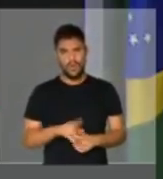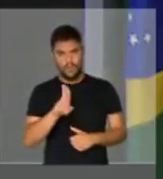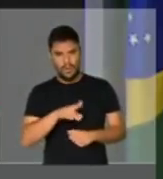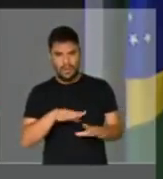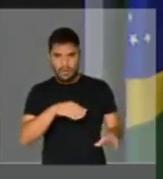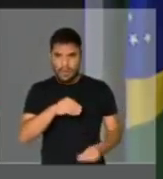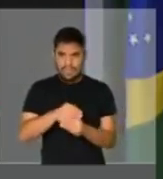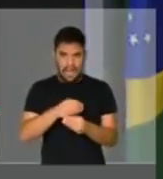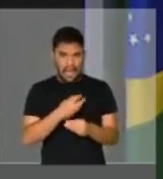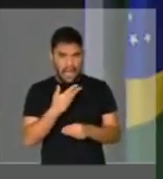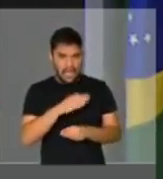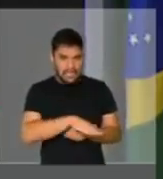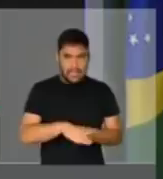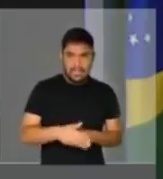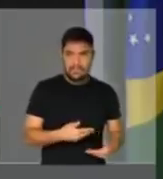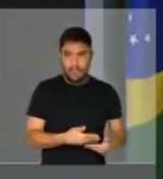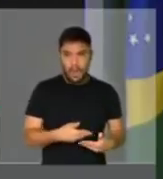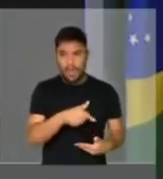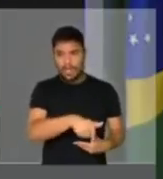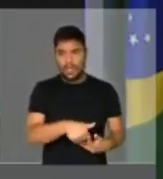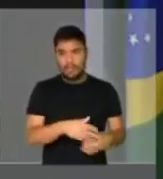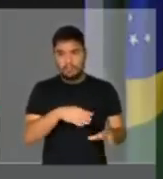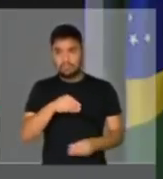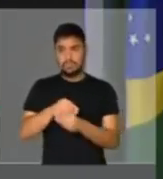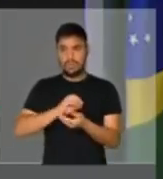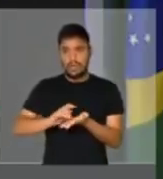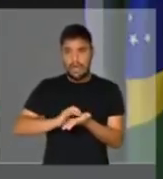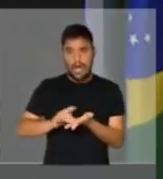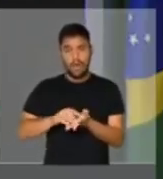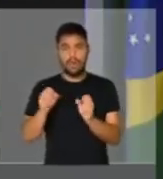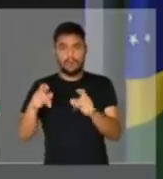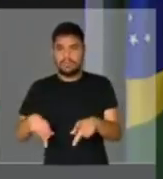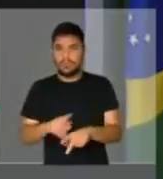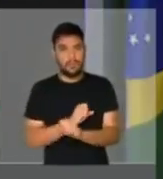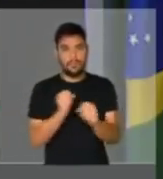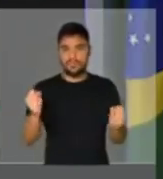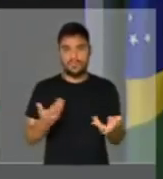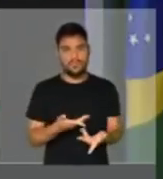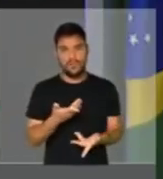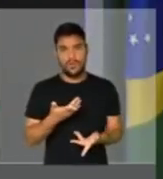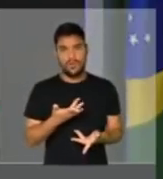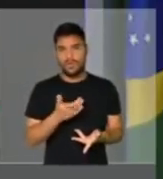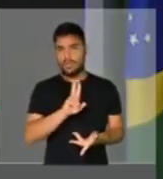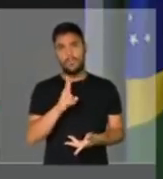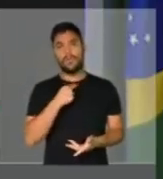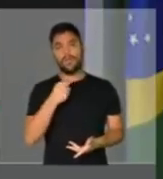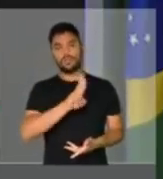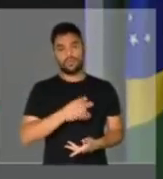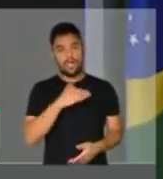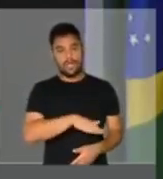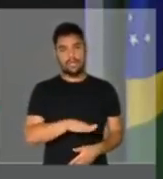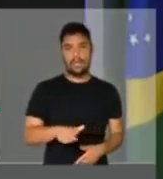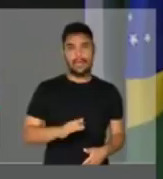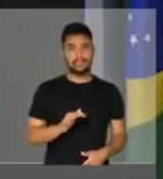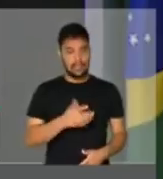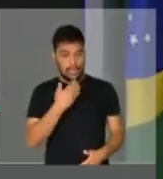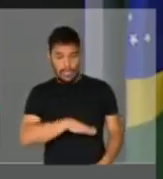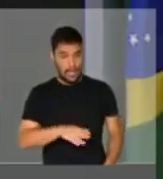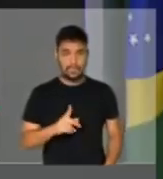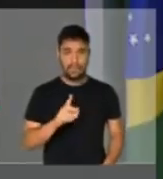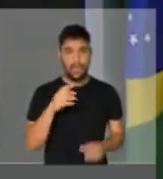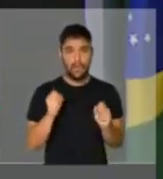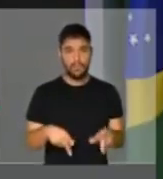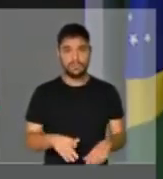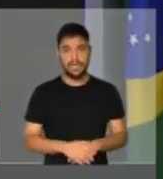da Previdência, porque nenhum recém-nascido se aposenta, nem nesse sistema, nem no novo sistema previdenciário, nem em nenhum sistema do mundo. O que